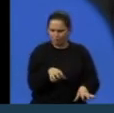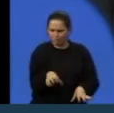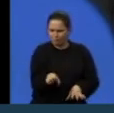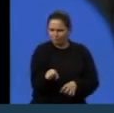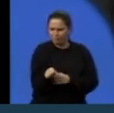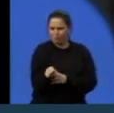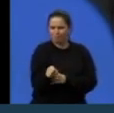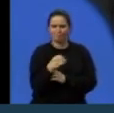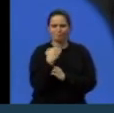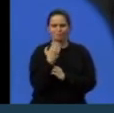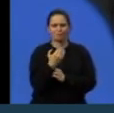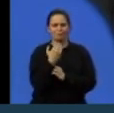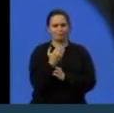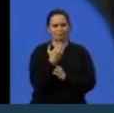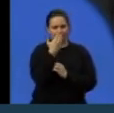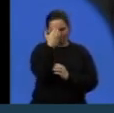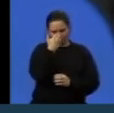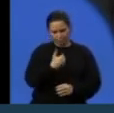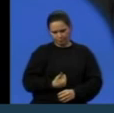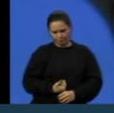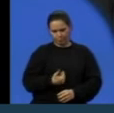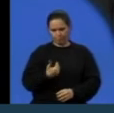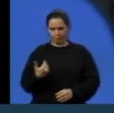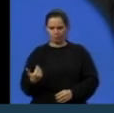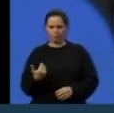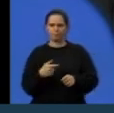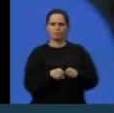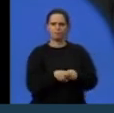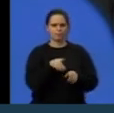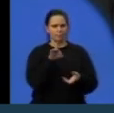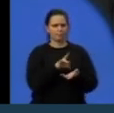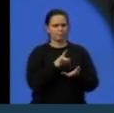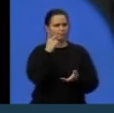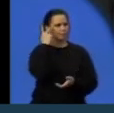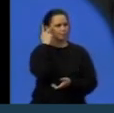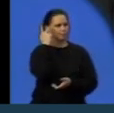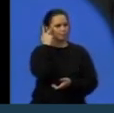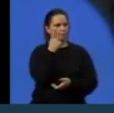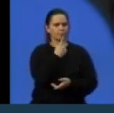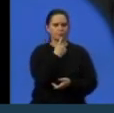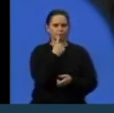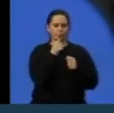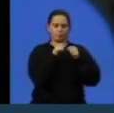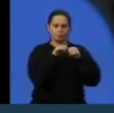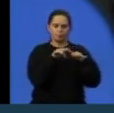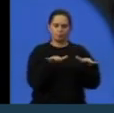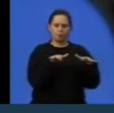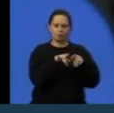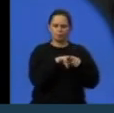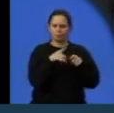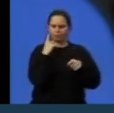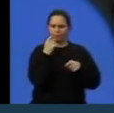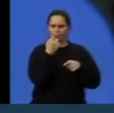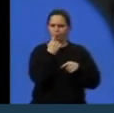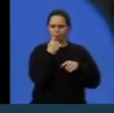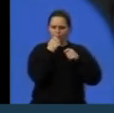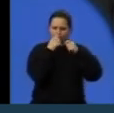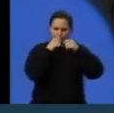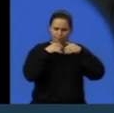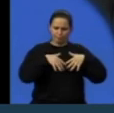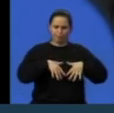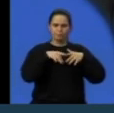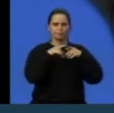corpo. Normalmente, prezado aluno, o tipo hemorrágico ele traz avisos esses